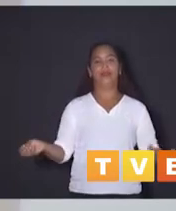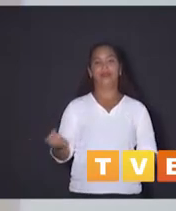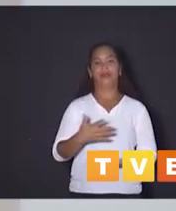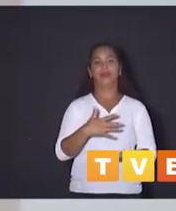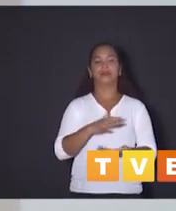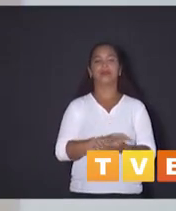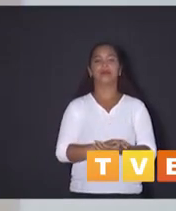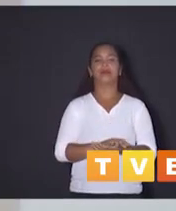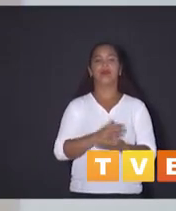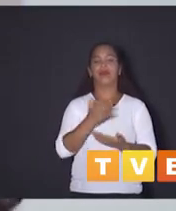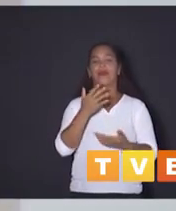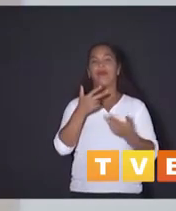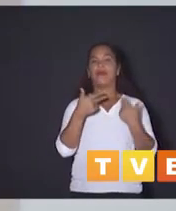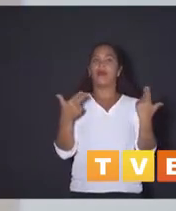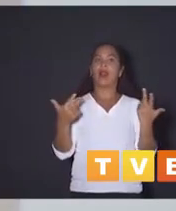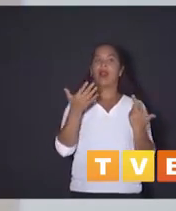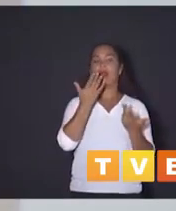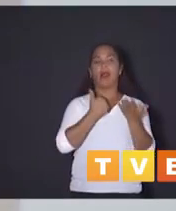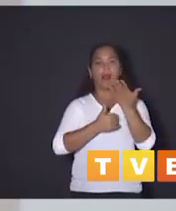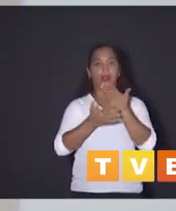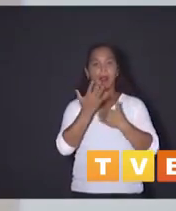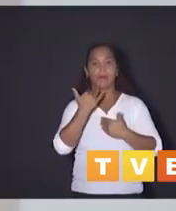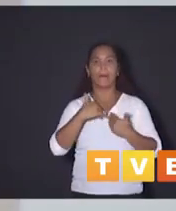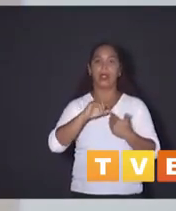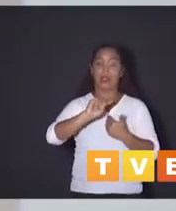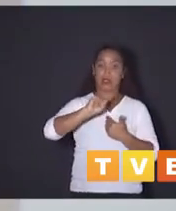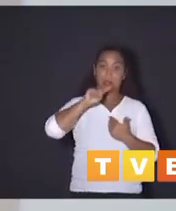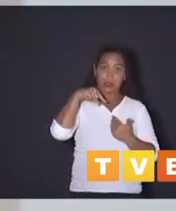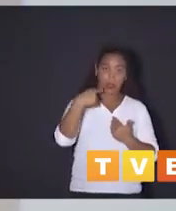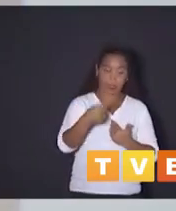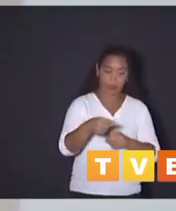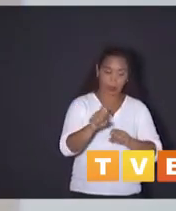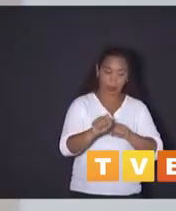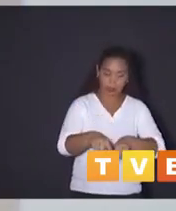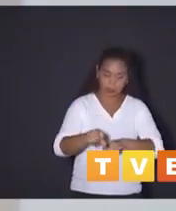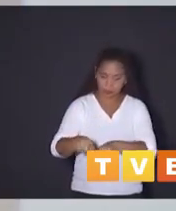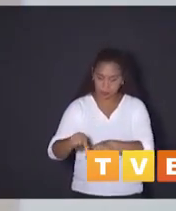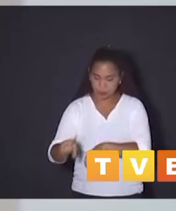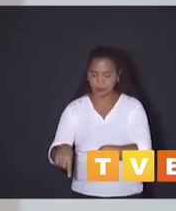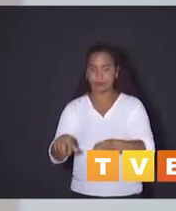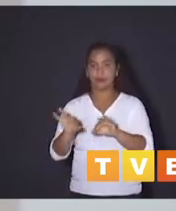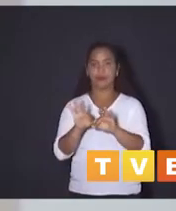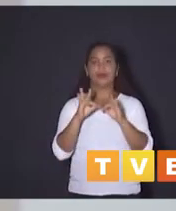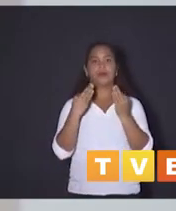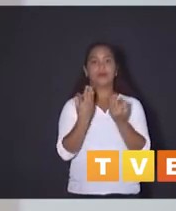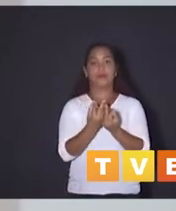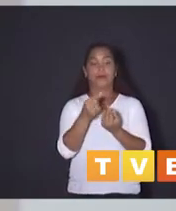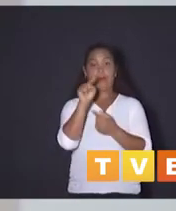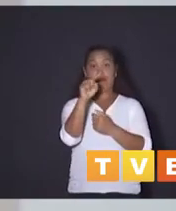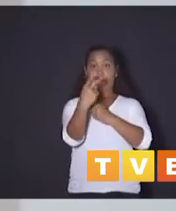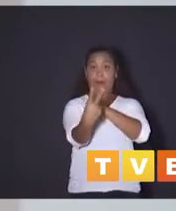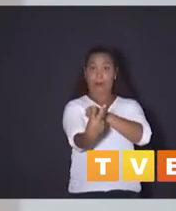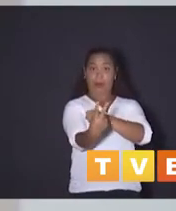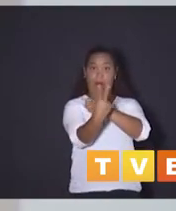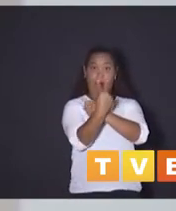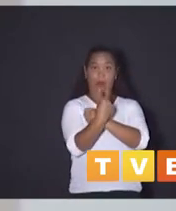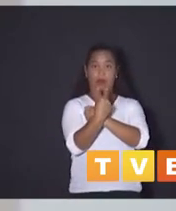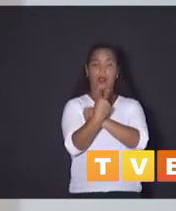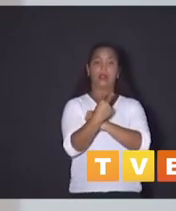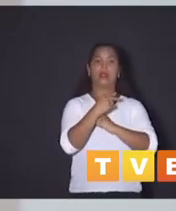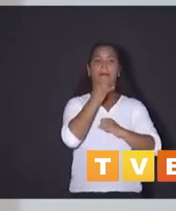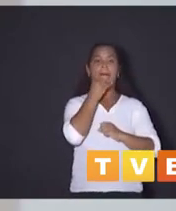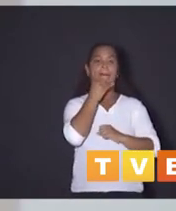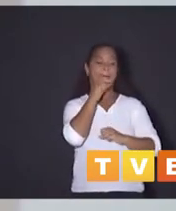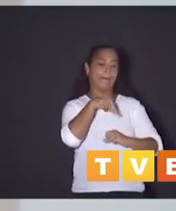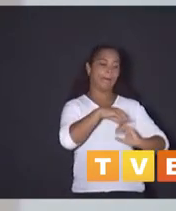tratado o alimento e aí chegar no tema da agricultura familiar então pra aquele que nos assistem é que mora aqui por exemplo